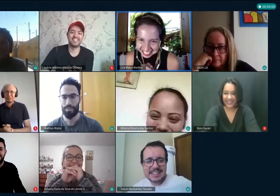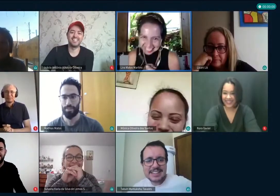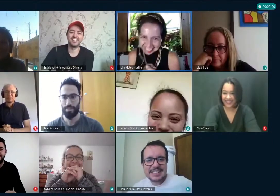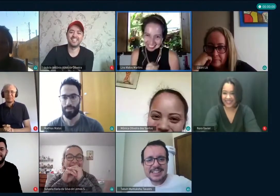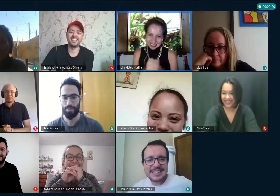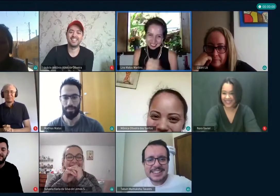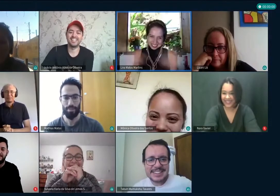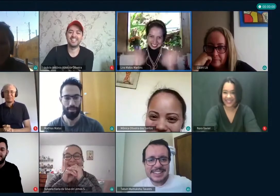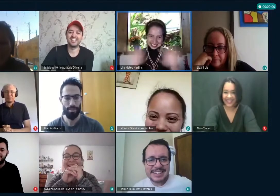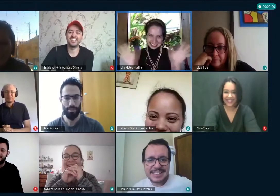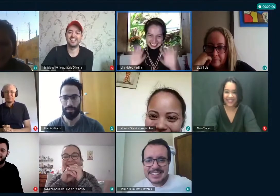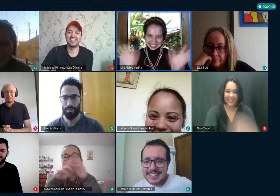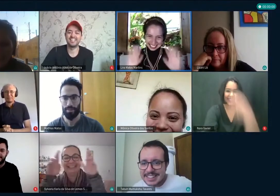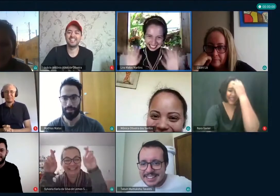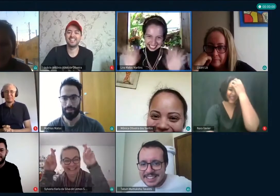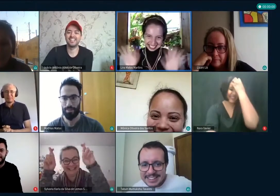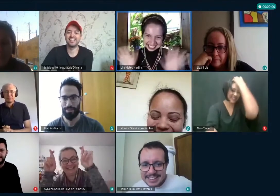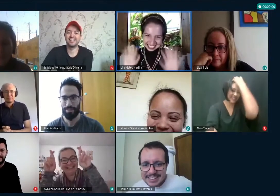Sil,